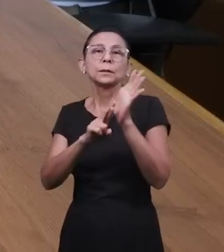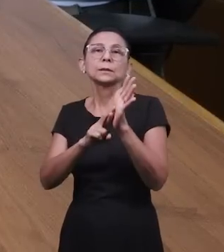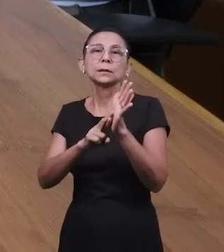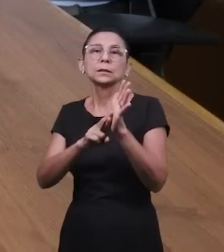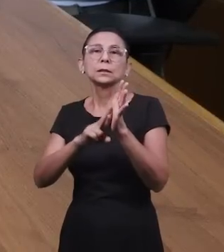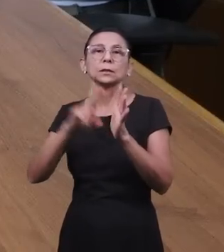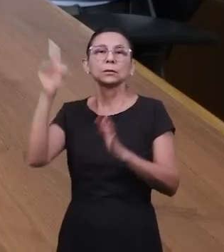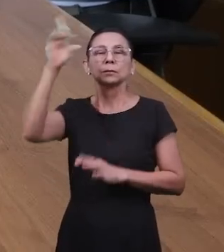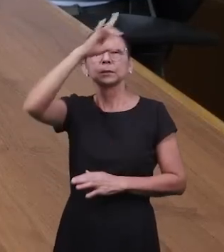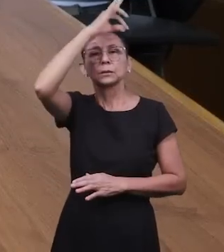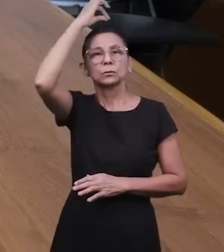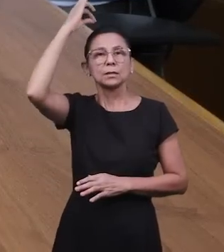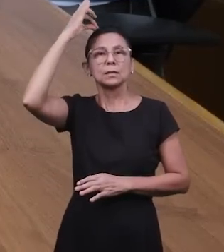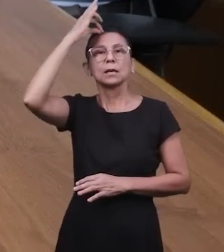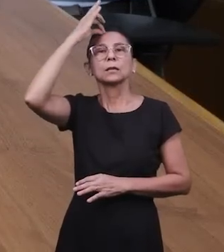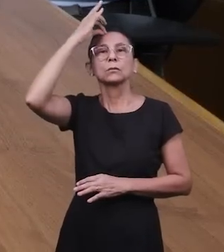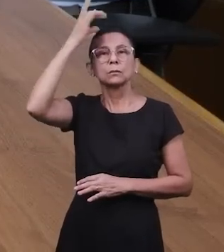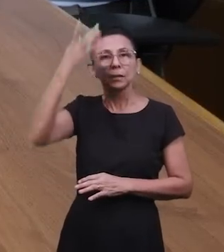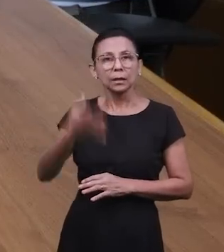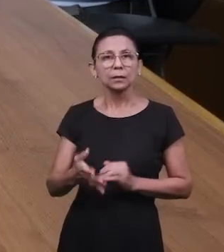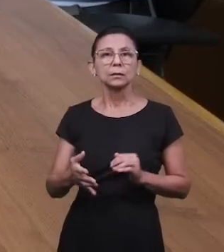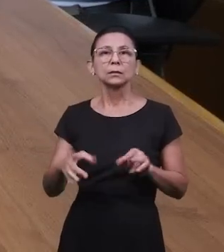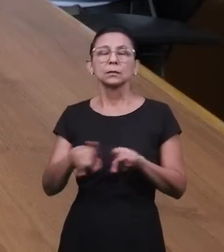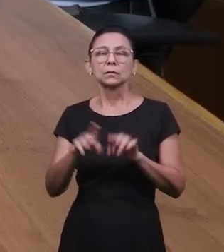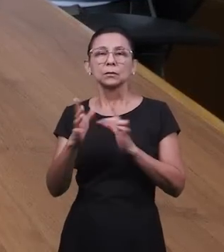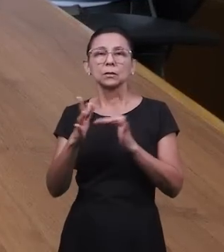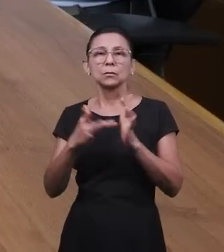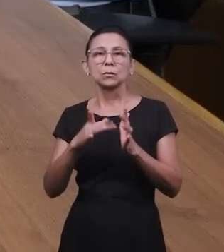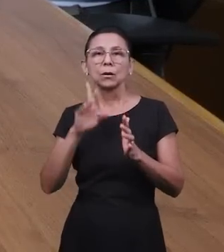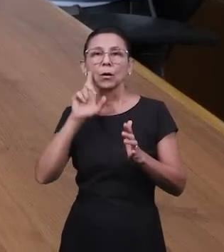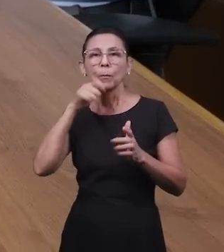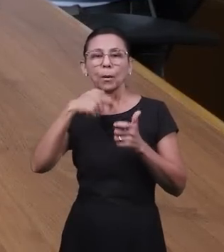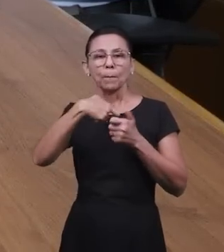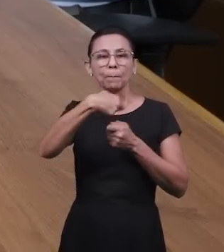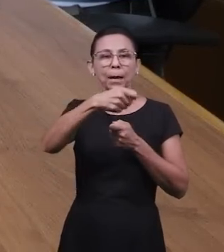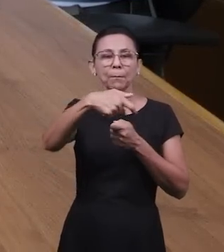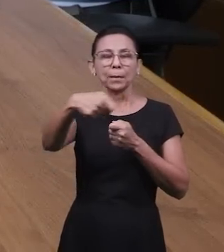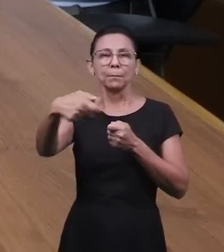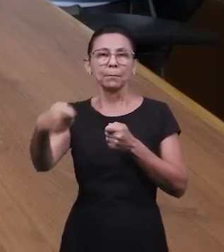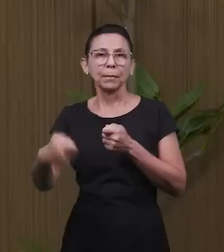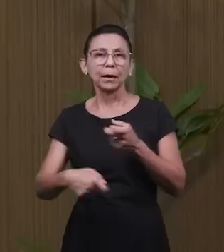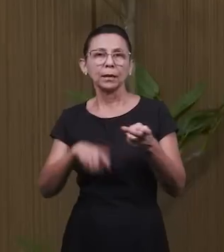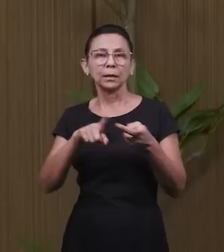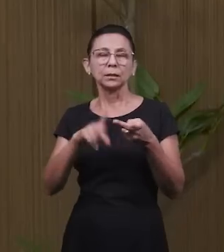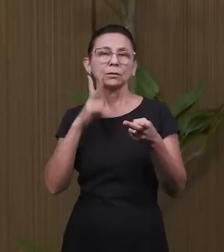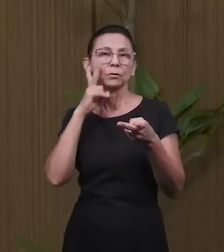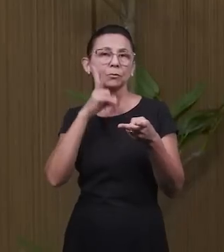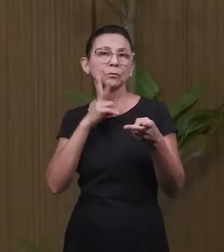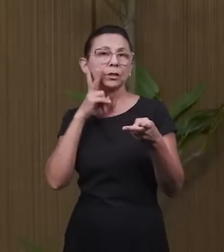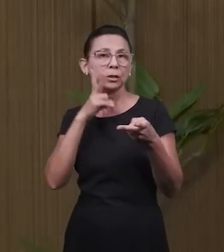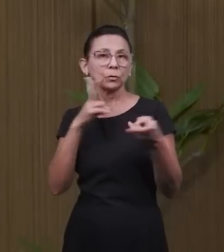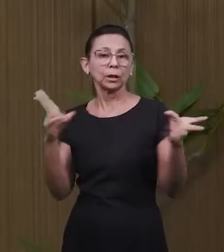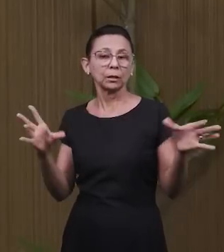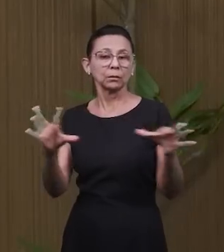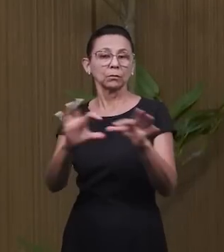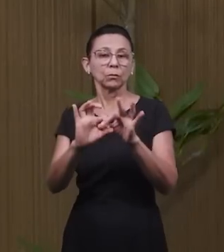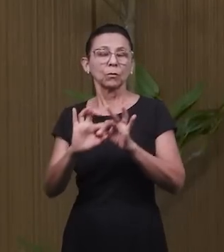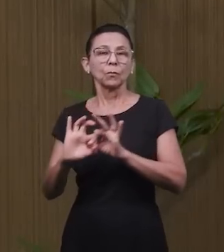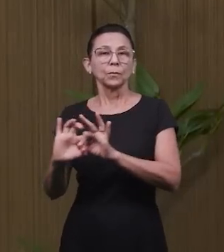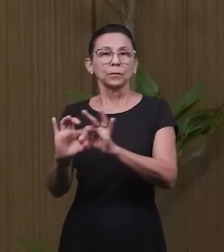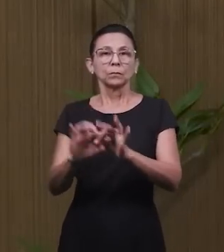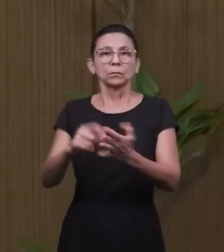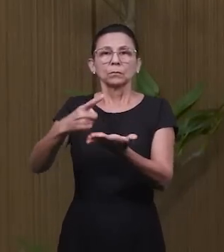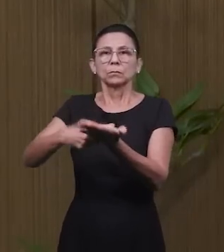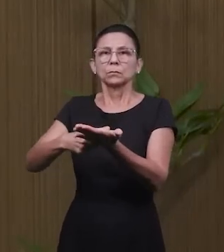quê? Tipo do Espírito Santo. Tipo do Espírito Santo. Então, a comunhão é a comunhão do cálice, do pacto,